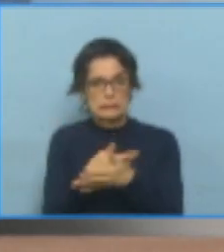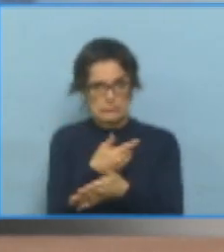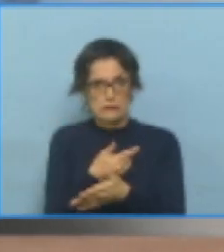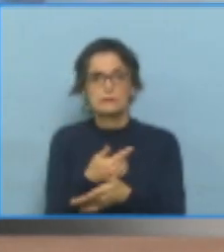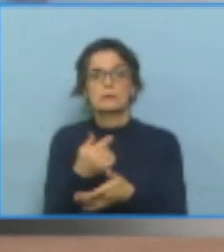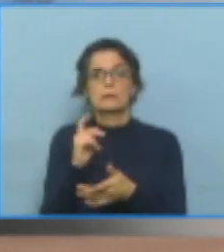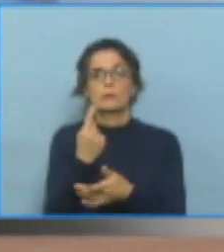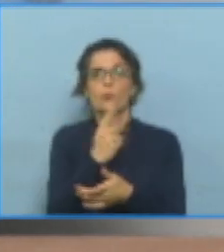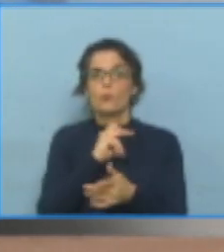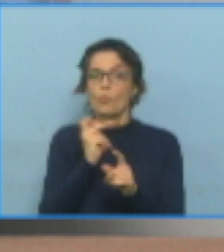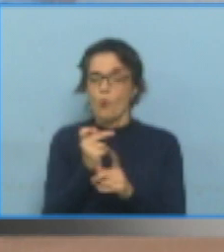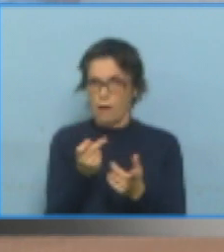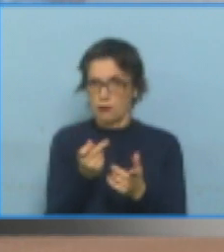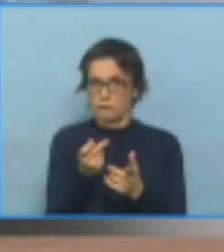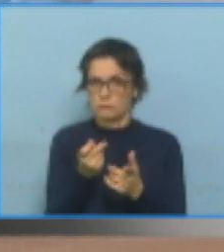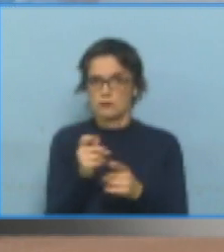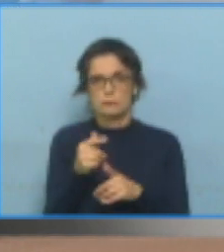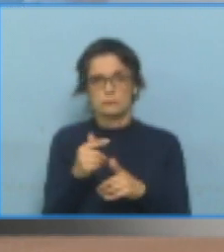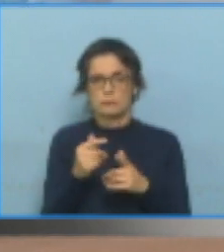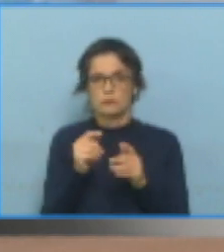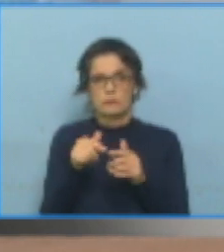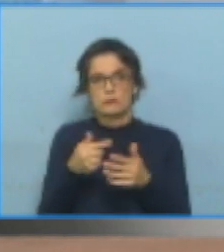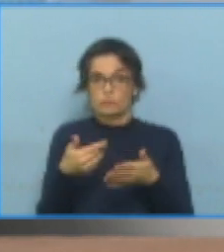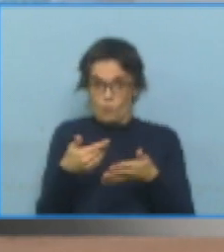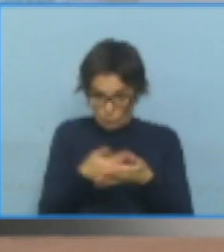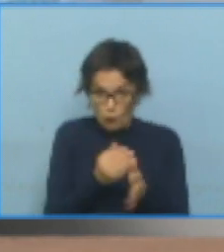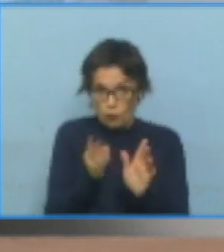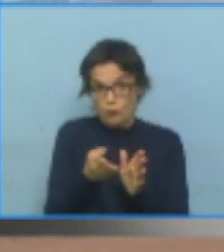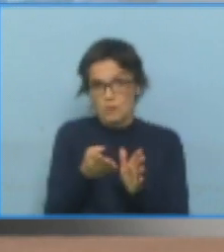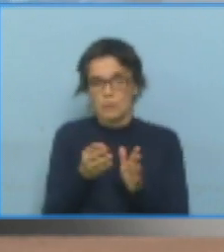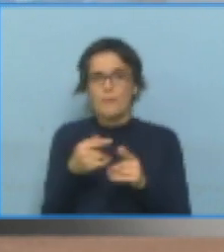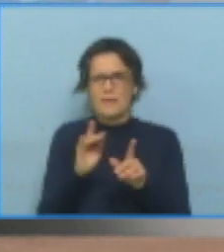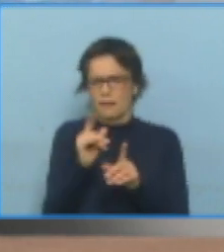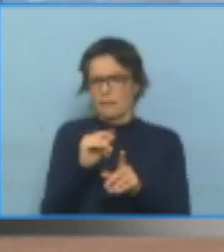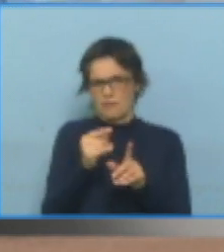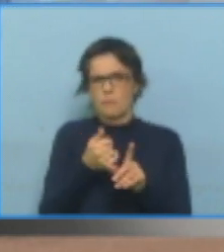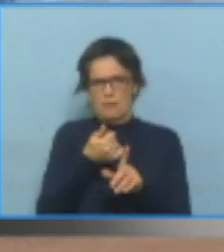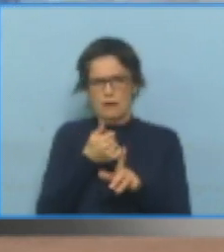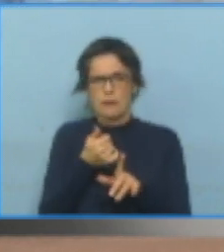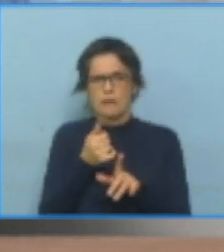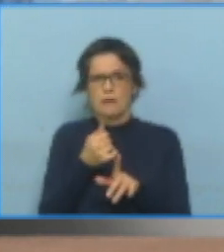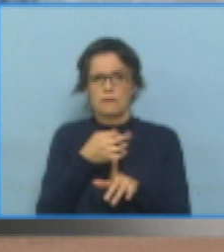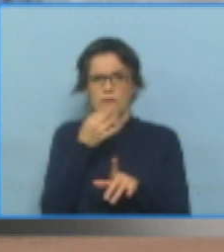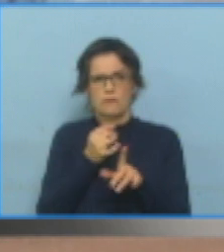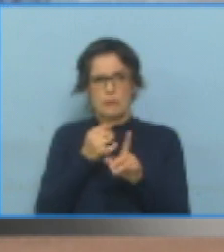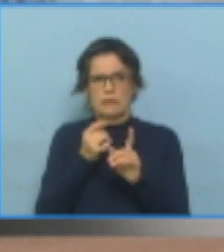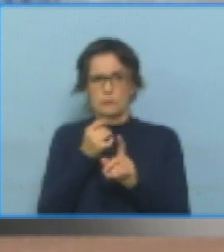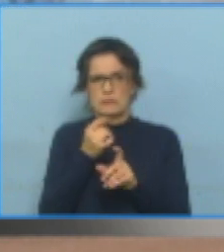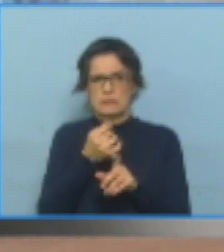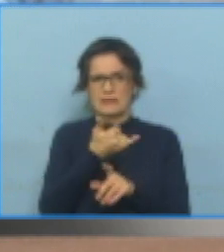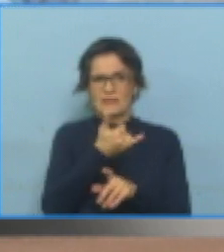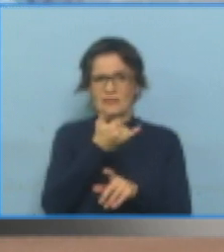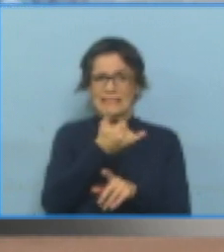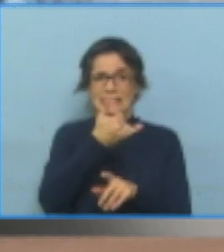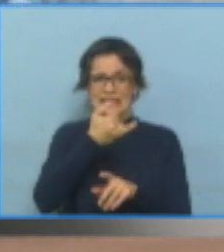Estas são as vítimas mortais, estes são os casos limites, são aqueles que depois são notícia, mas estamos a falar de 25, 27 mil casos de